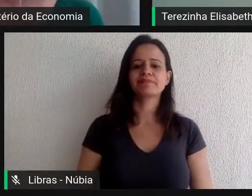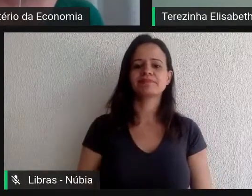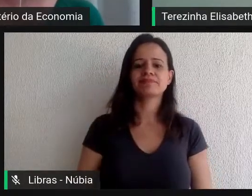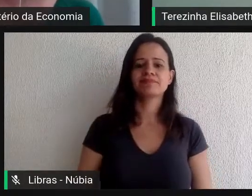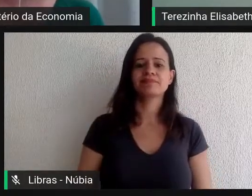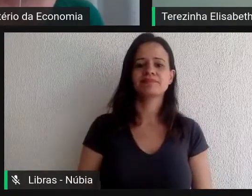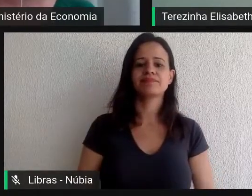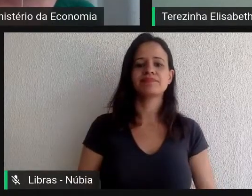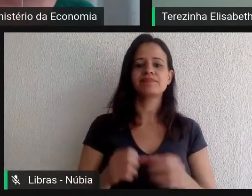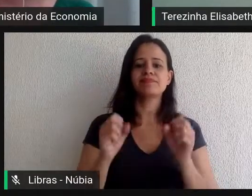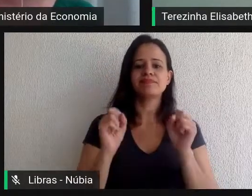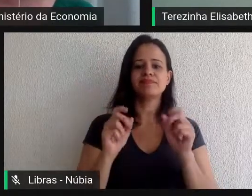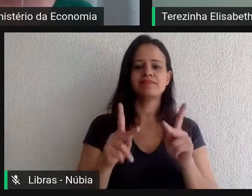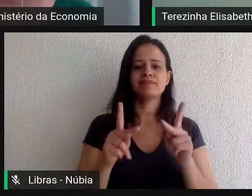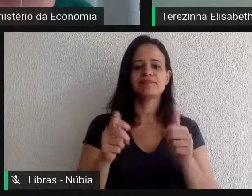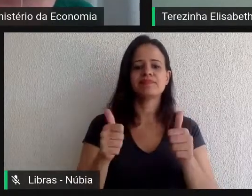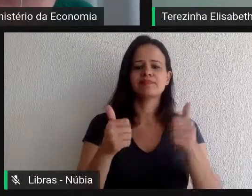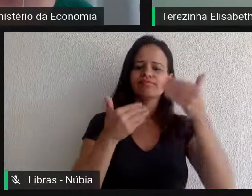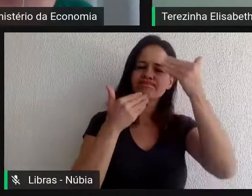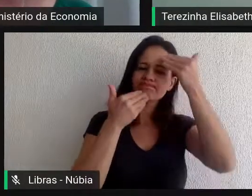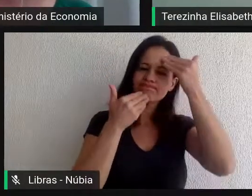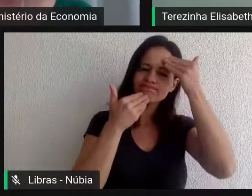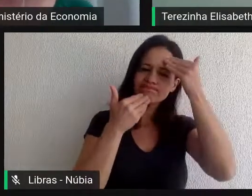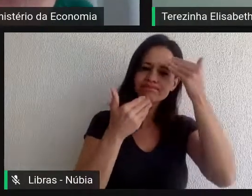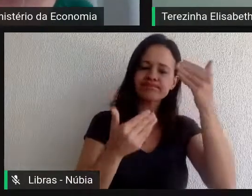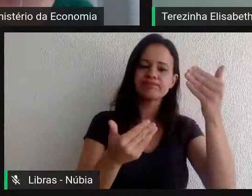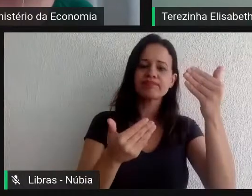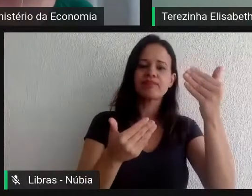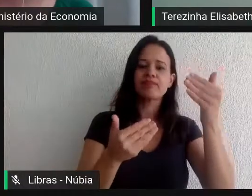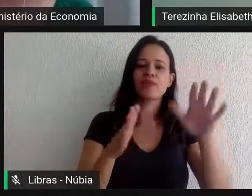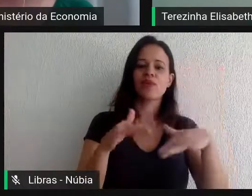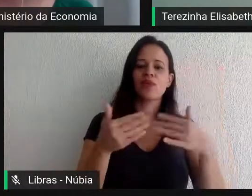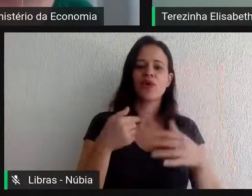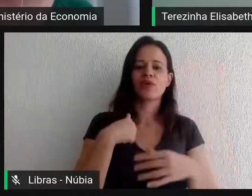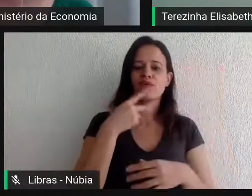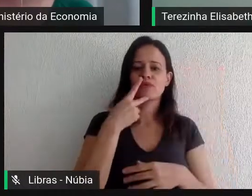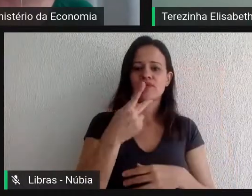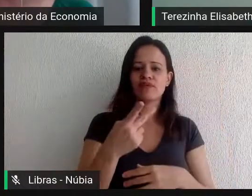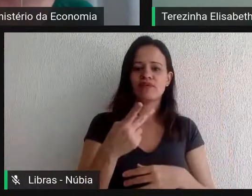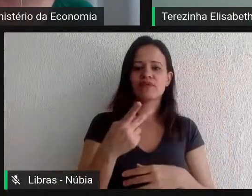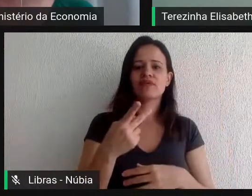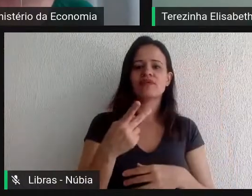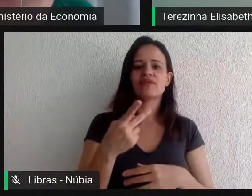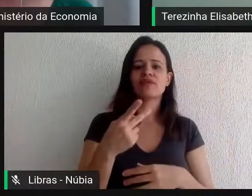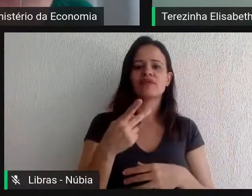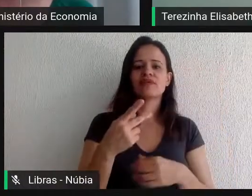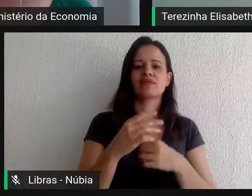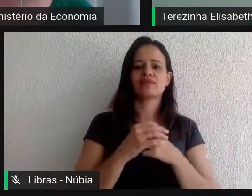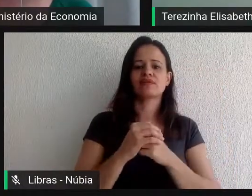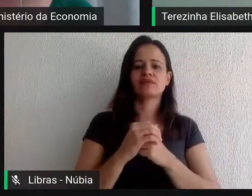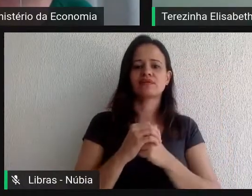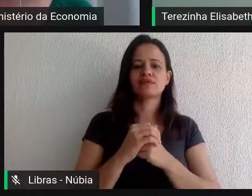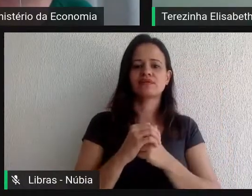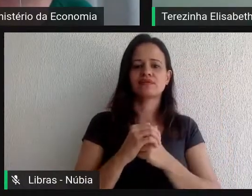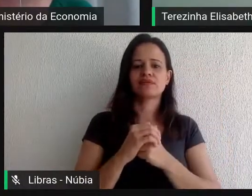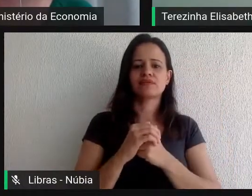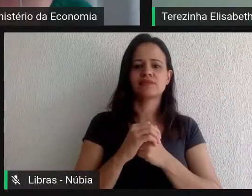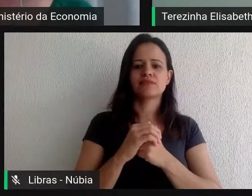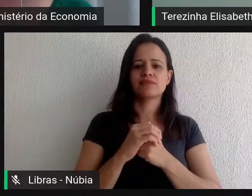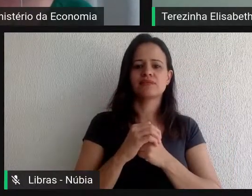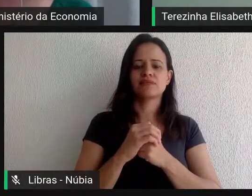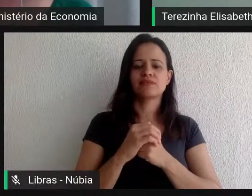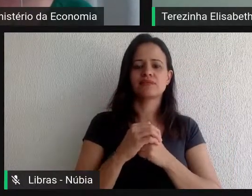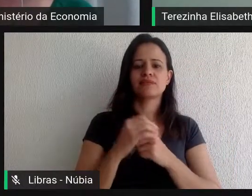Ok, Rose, muito obrigada. Gente, quando eu falei que o meu querido Paraná não estava desprezando nenhum